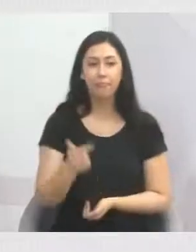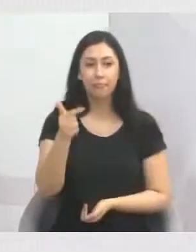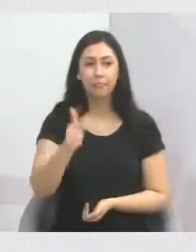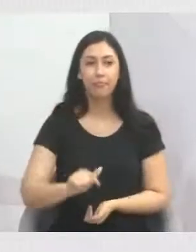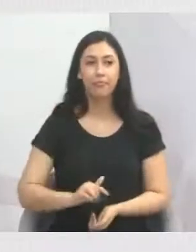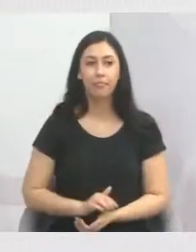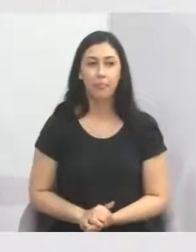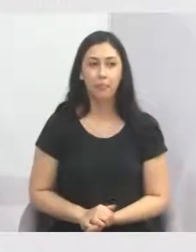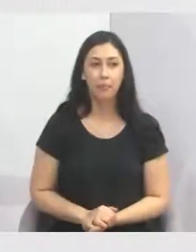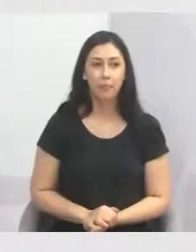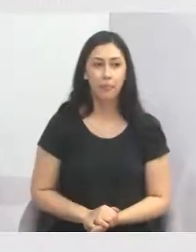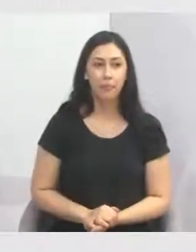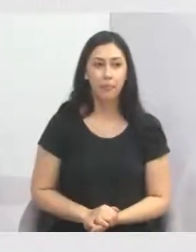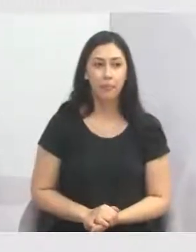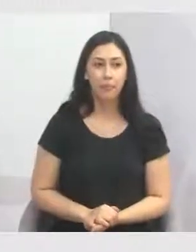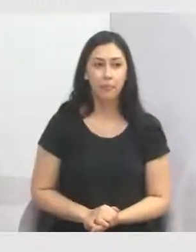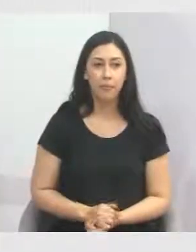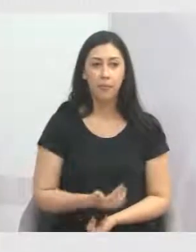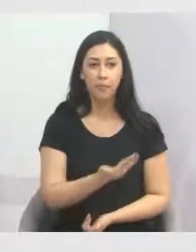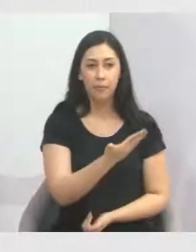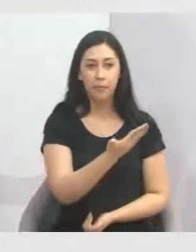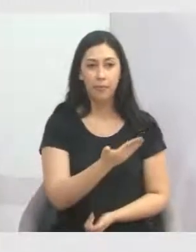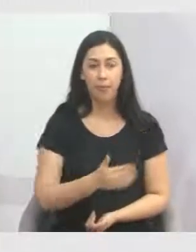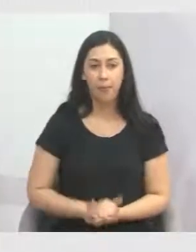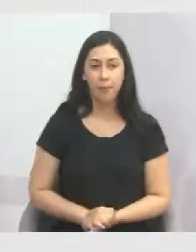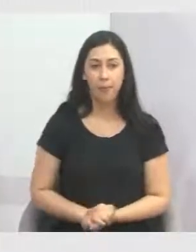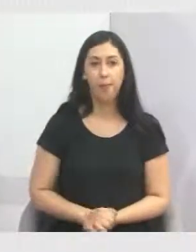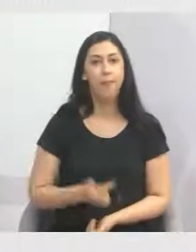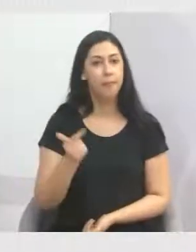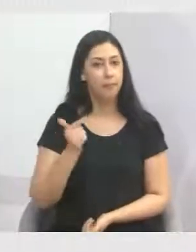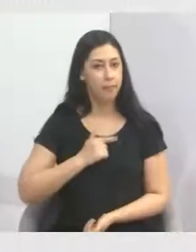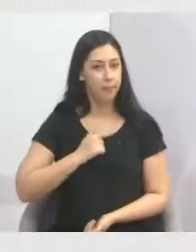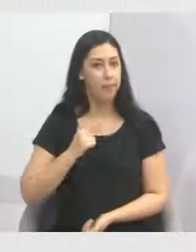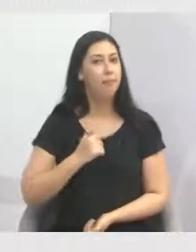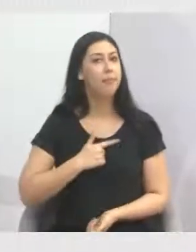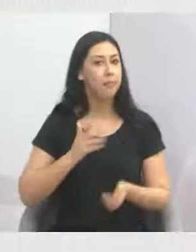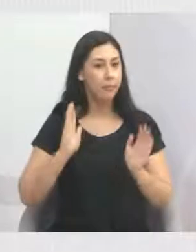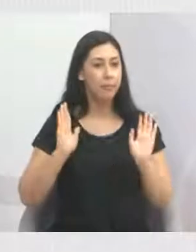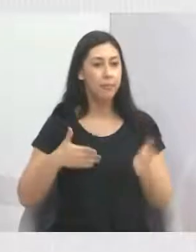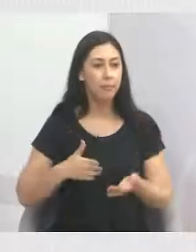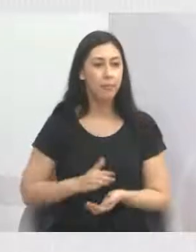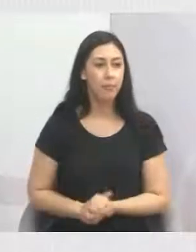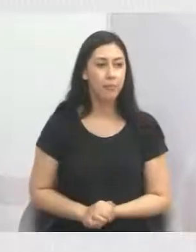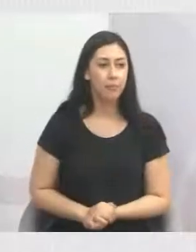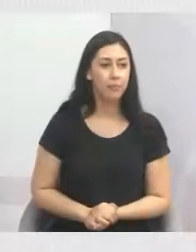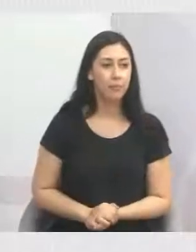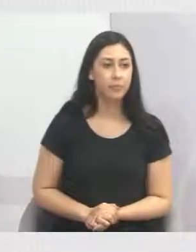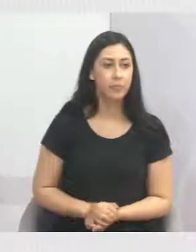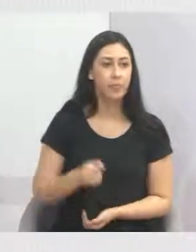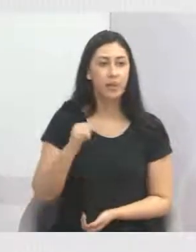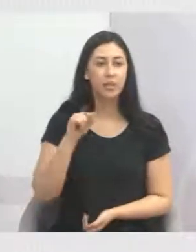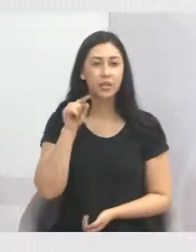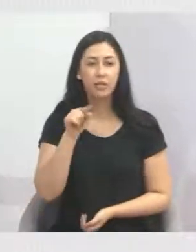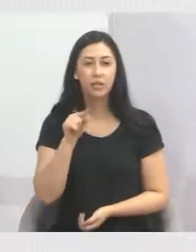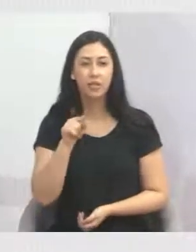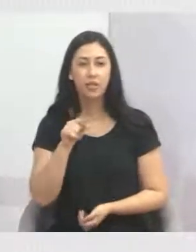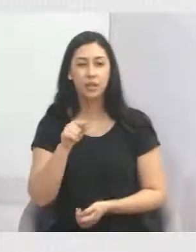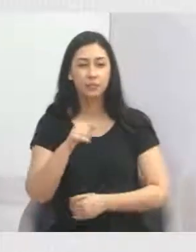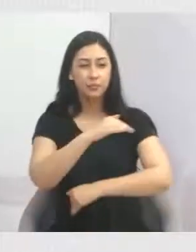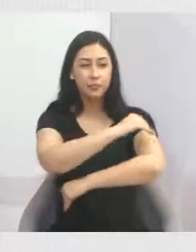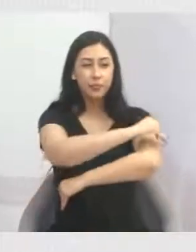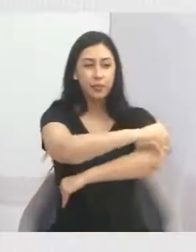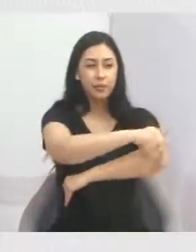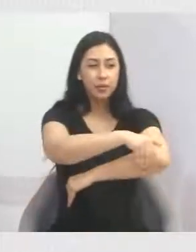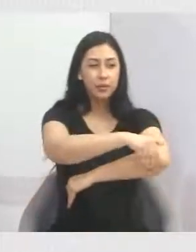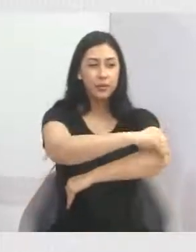Próximo. Isso aí está ficando feio para a cidade de Jacareí. Se você virar a esquina ali,